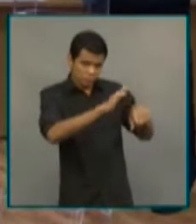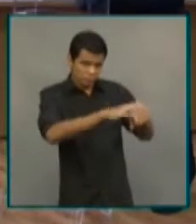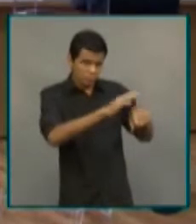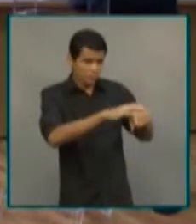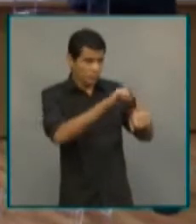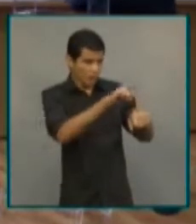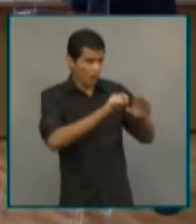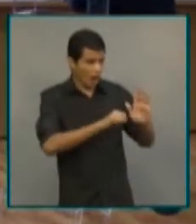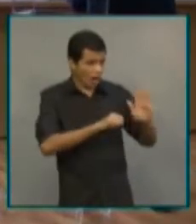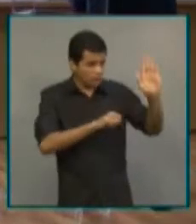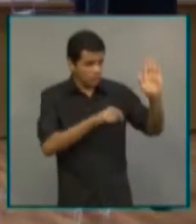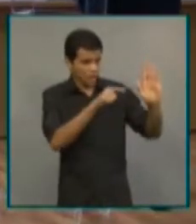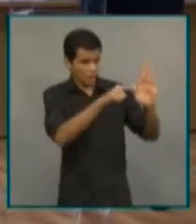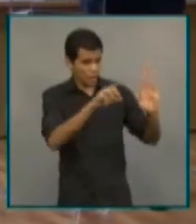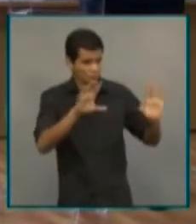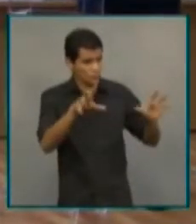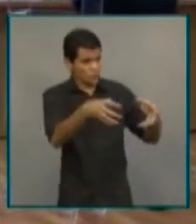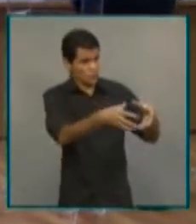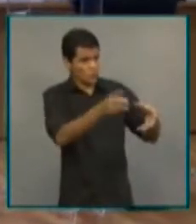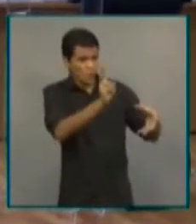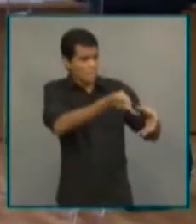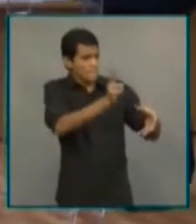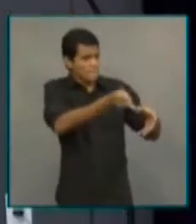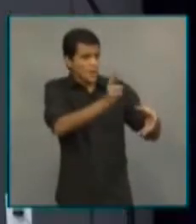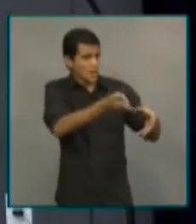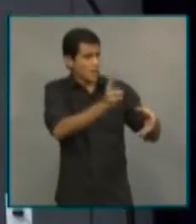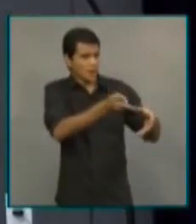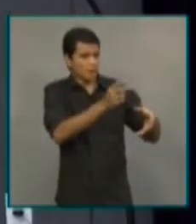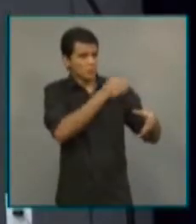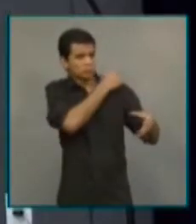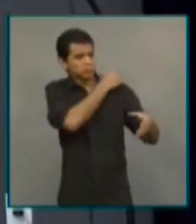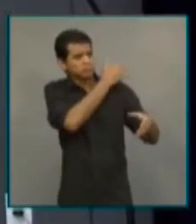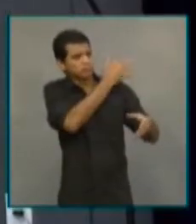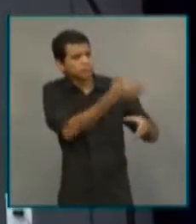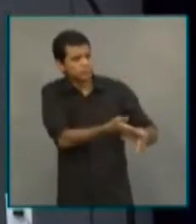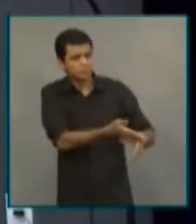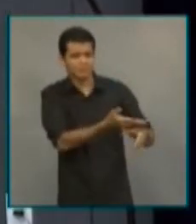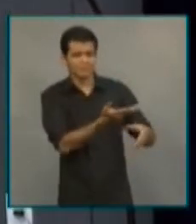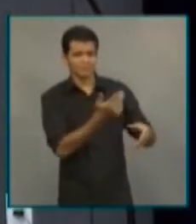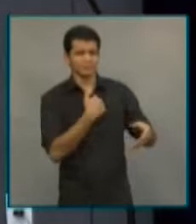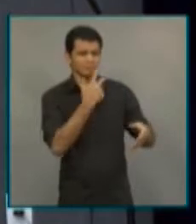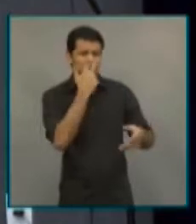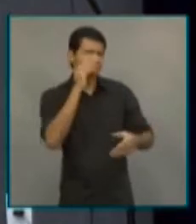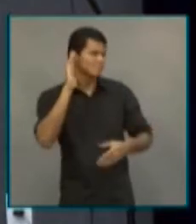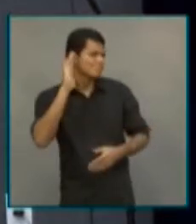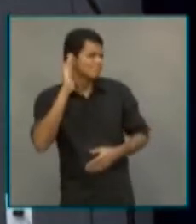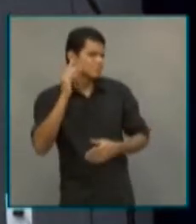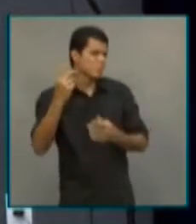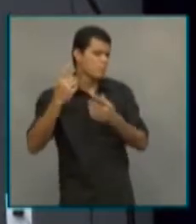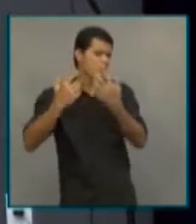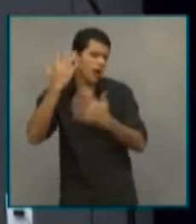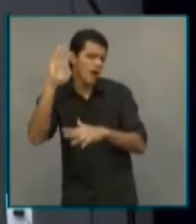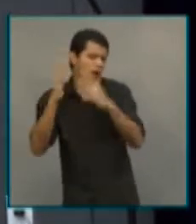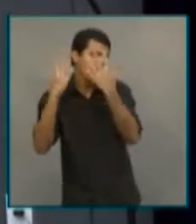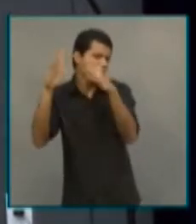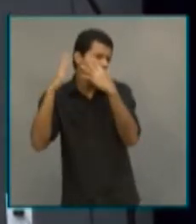escutando aqui os aplausos, os gritos, eu fico lembrando da advocacia do interior, dos advogados da região